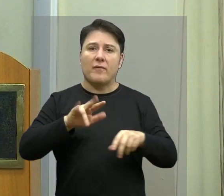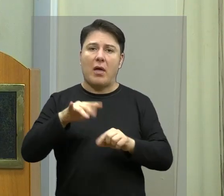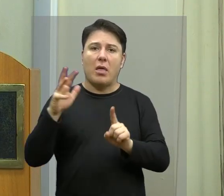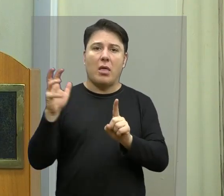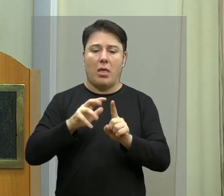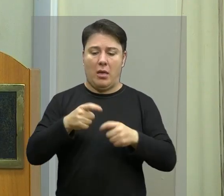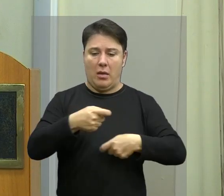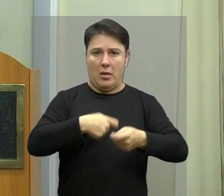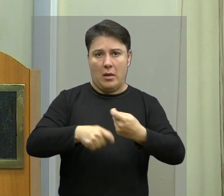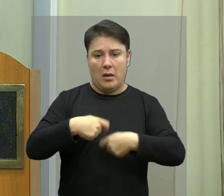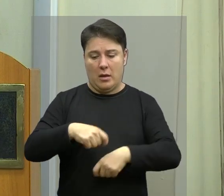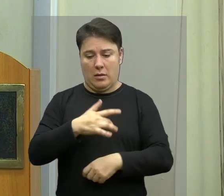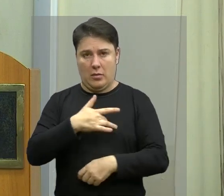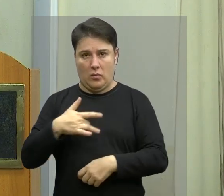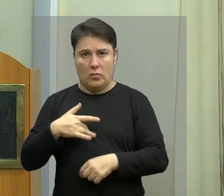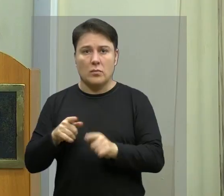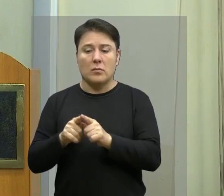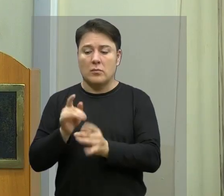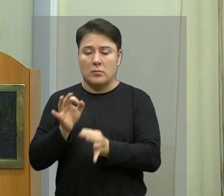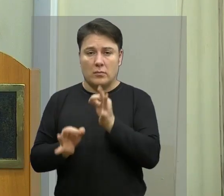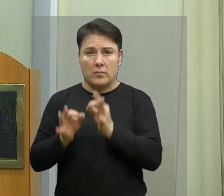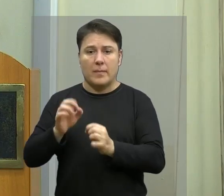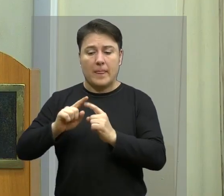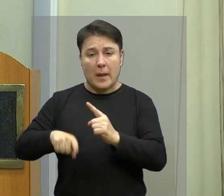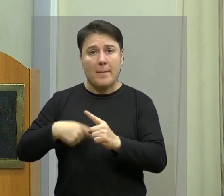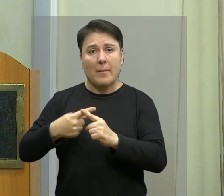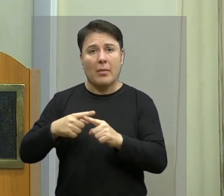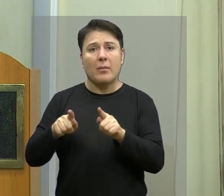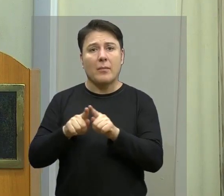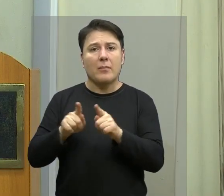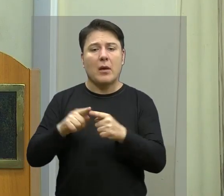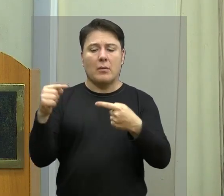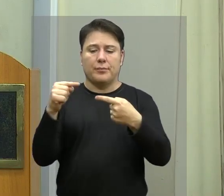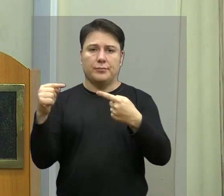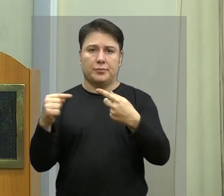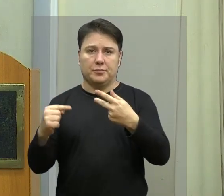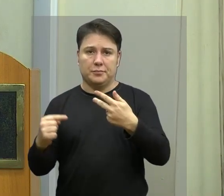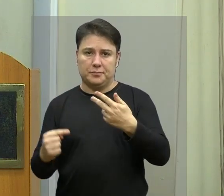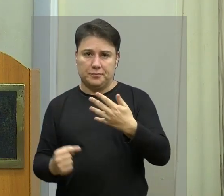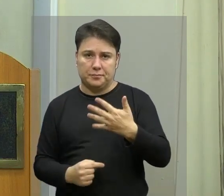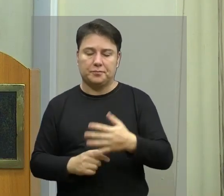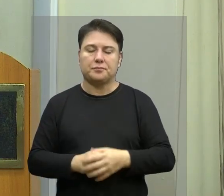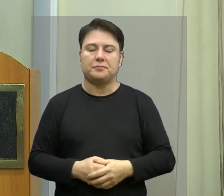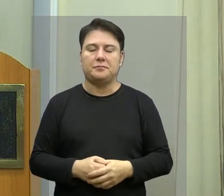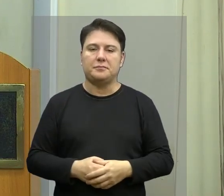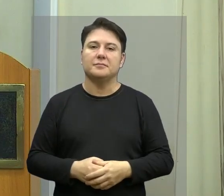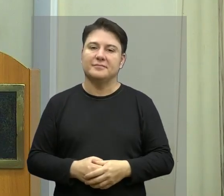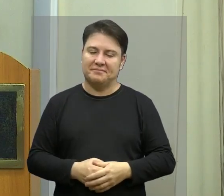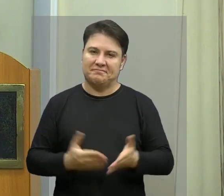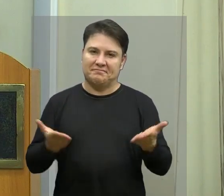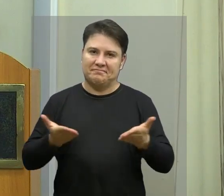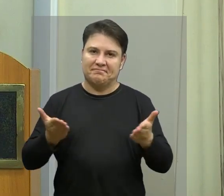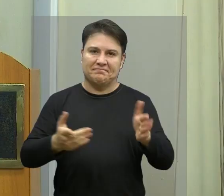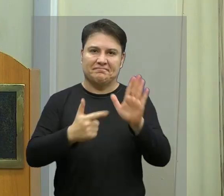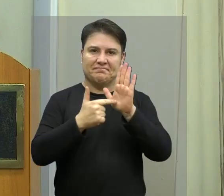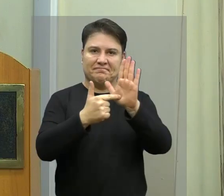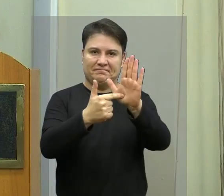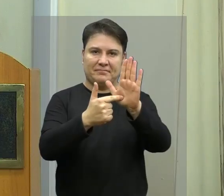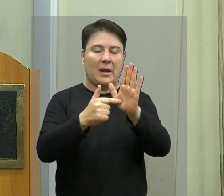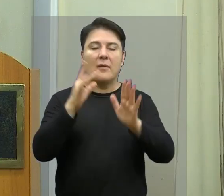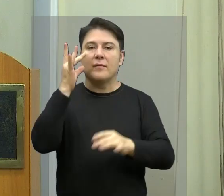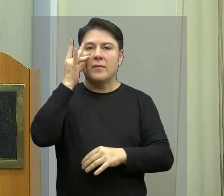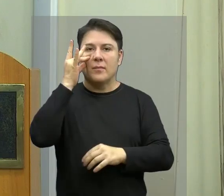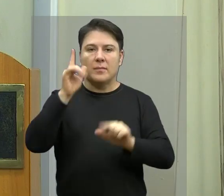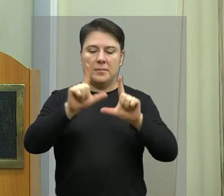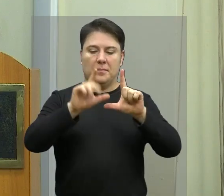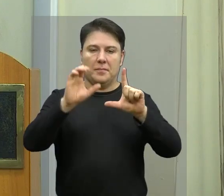a saúde e a justiça, além das demais esferas da sociedade. A transmissão está sendo feita ao vivo pela TV Câmara, no